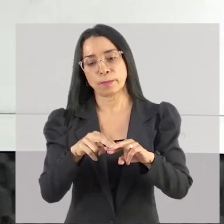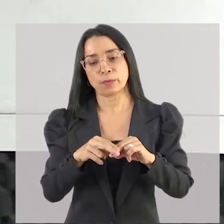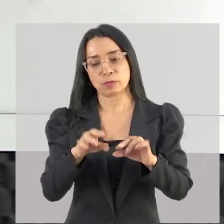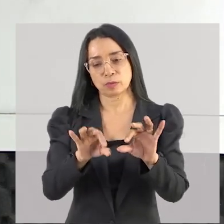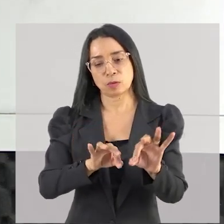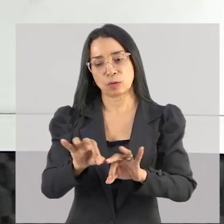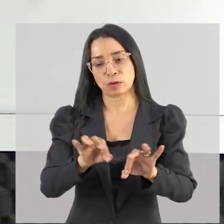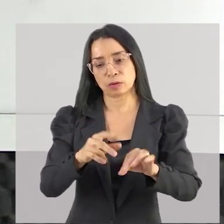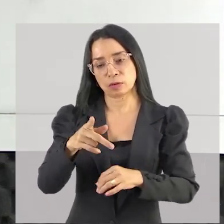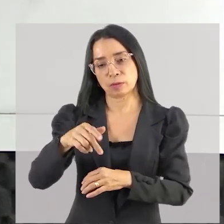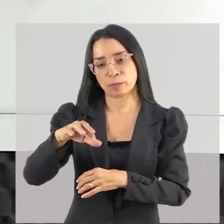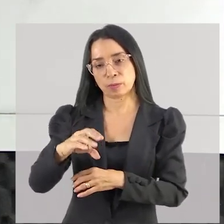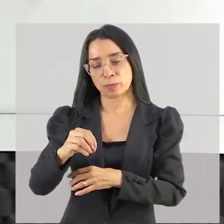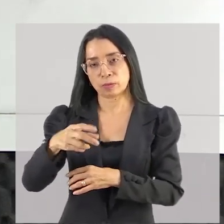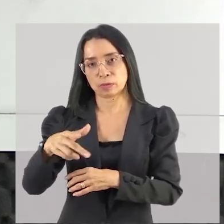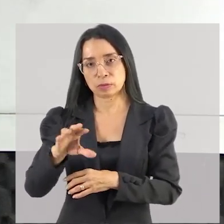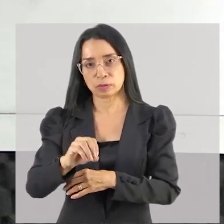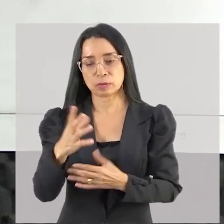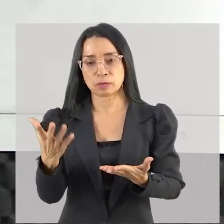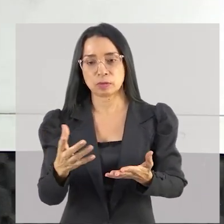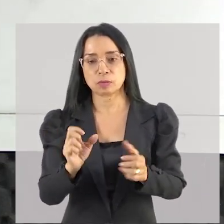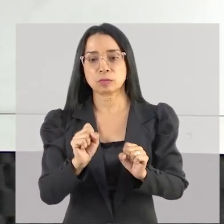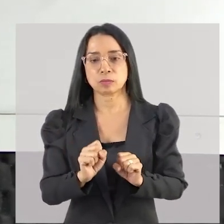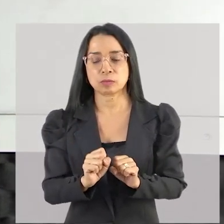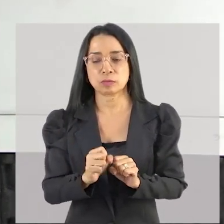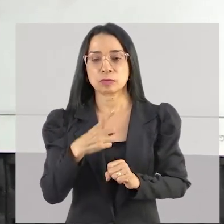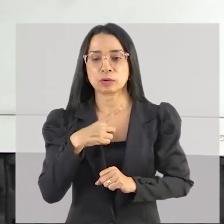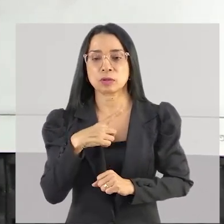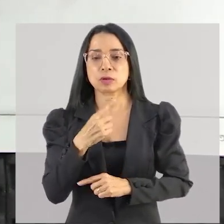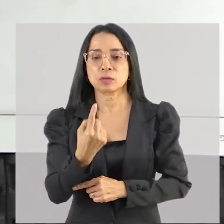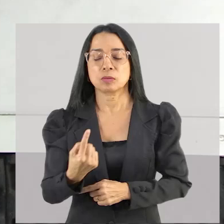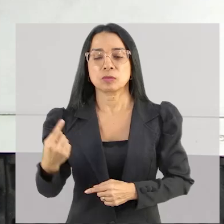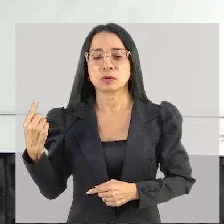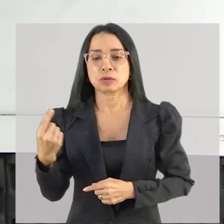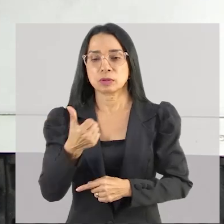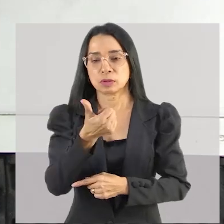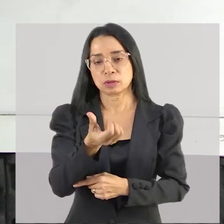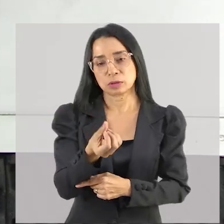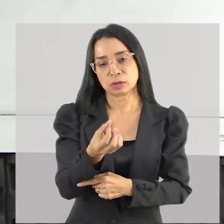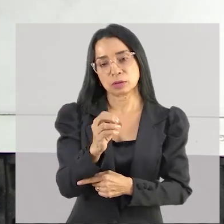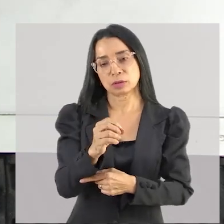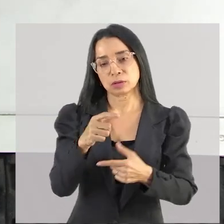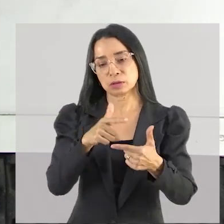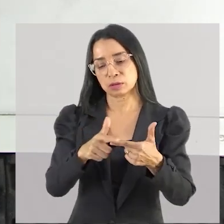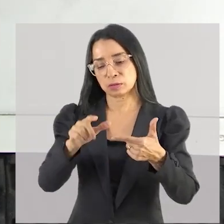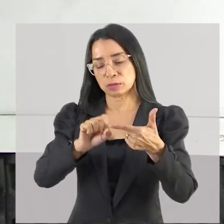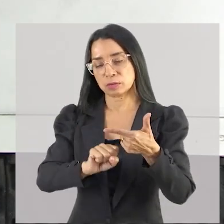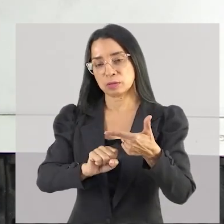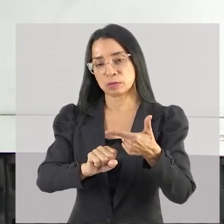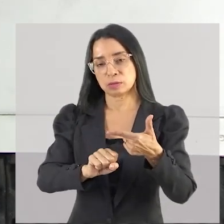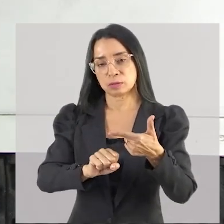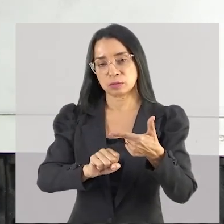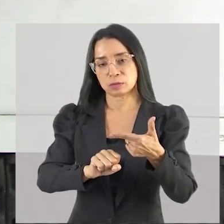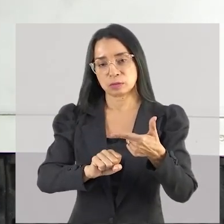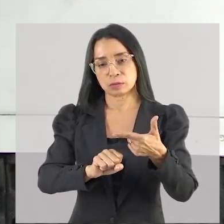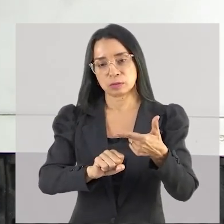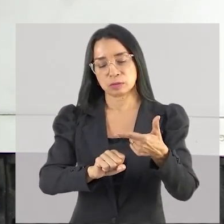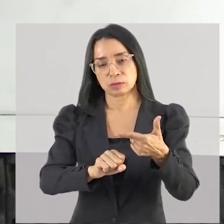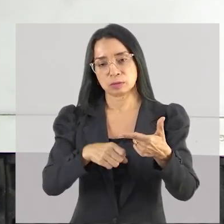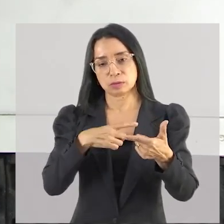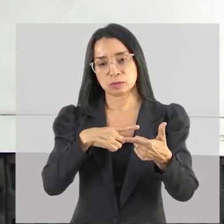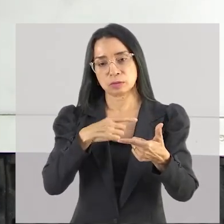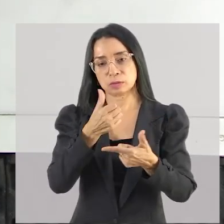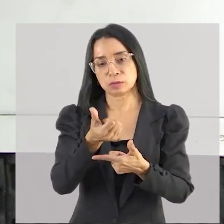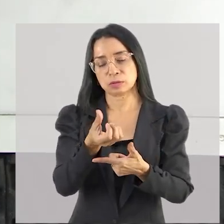proporção, tá ok? Bora lá. Aqui eu vou pegar o seguinte, né? 160 dividido por 8. Eu